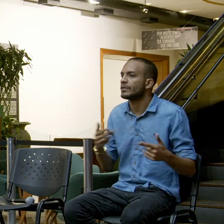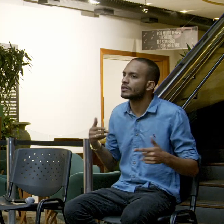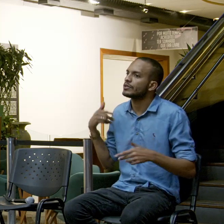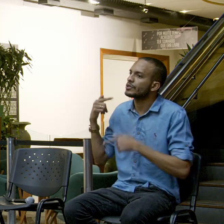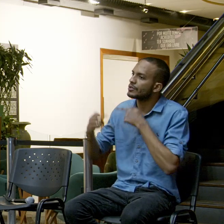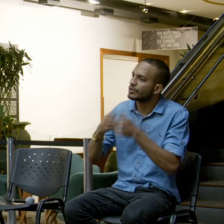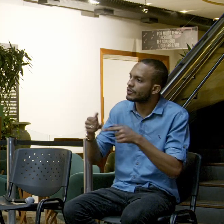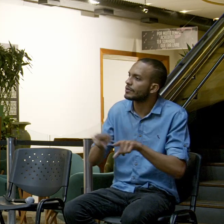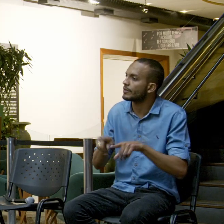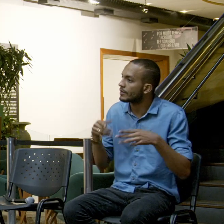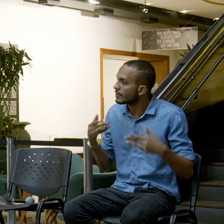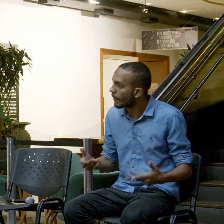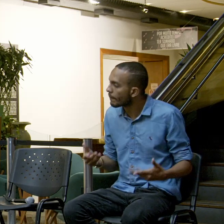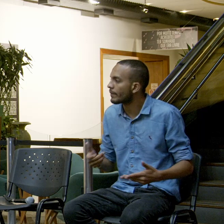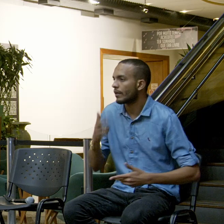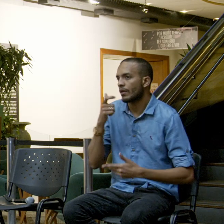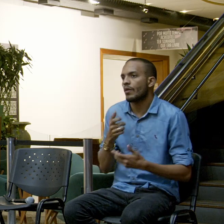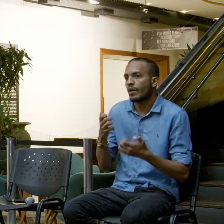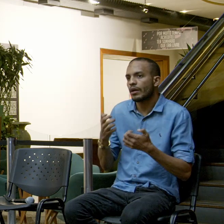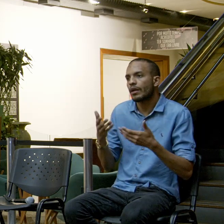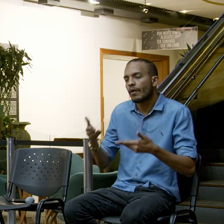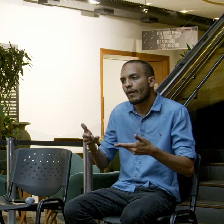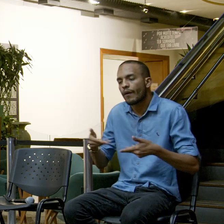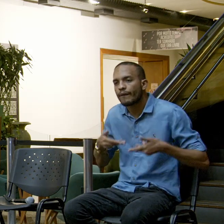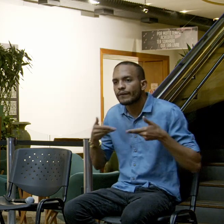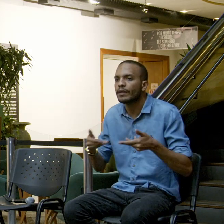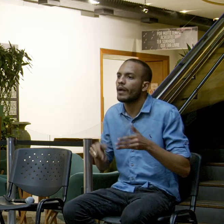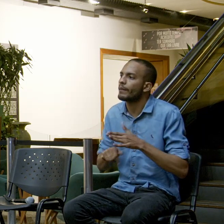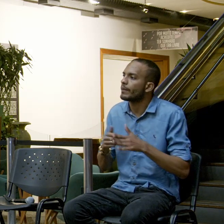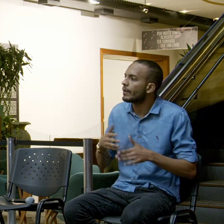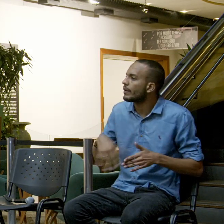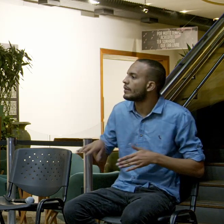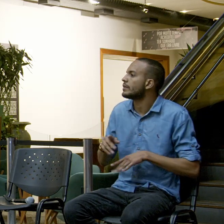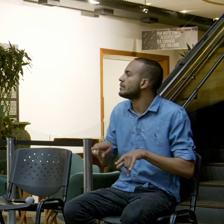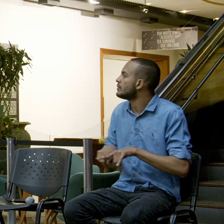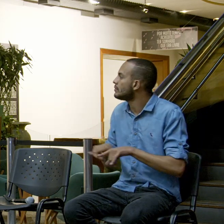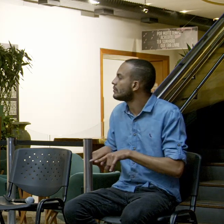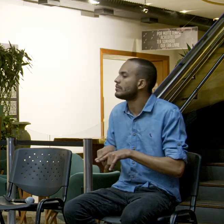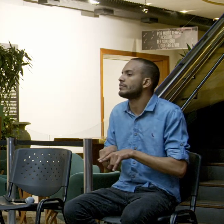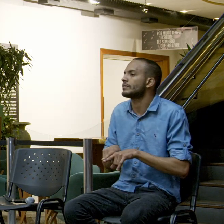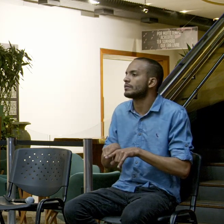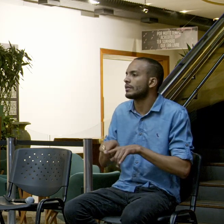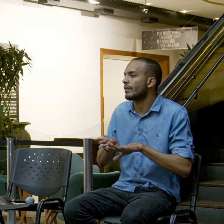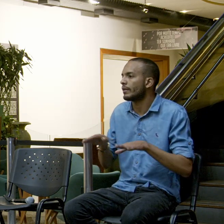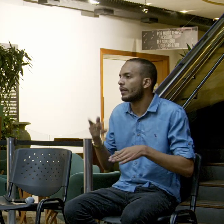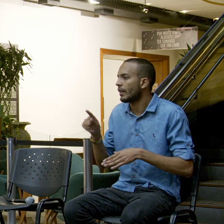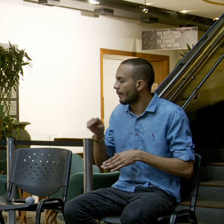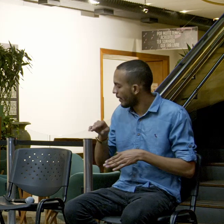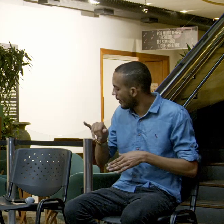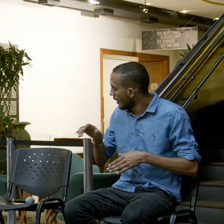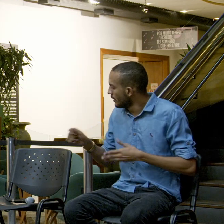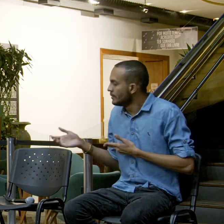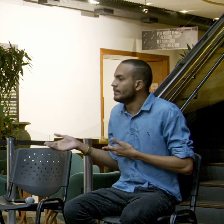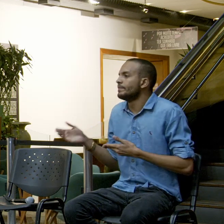gerações. Então, eu queria convidar, primeiro, para nos juntar à mesa, Fernanda Lopes, Mariana Leme,